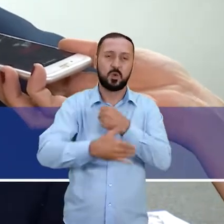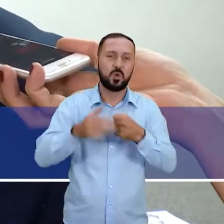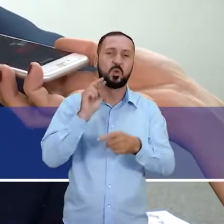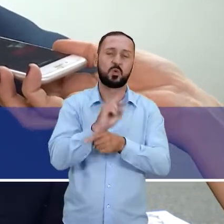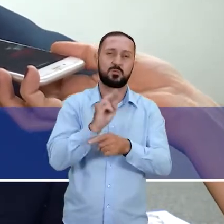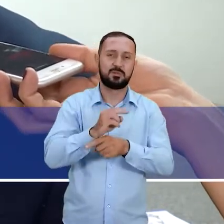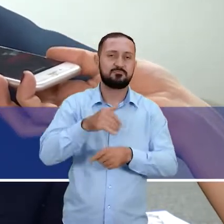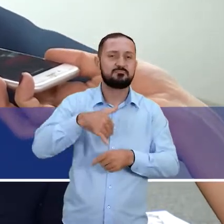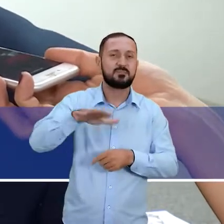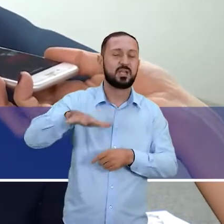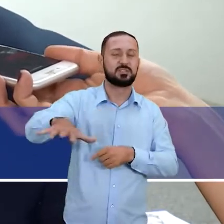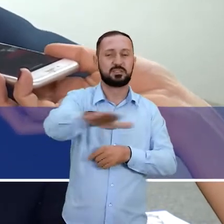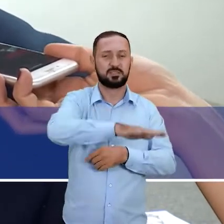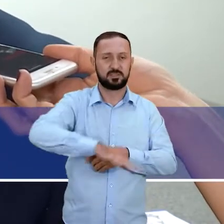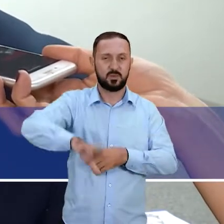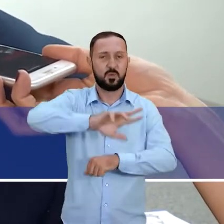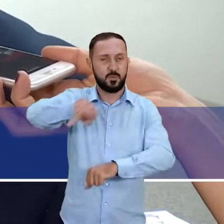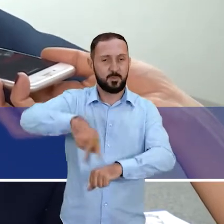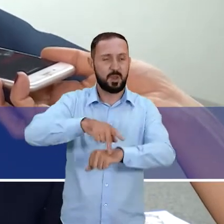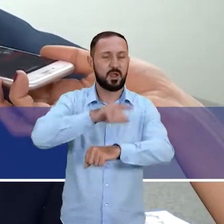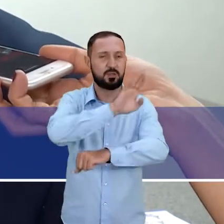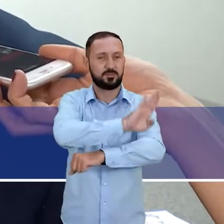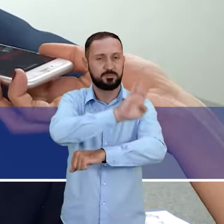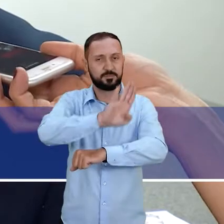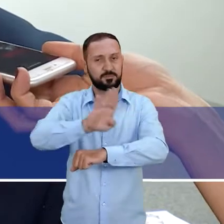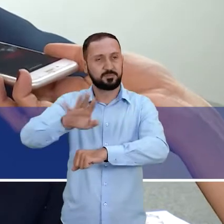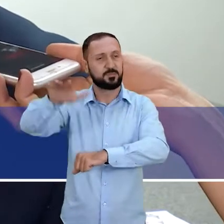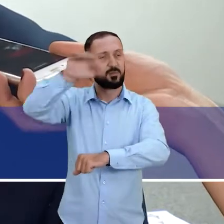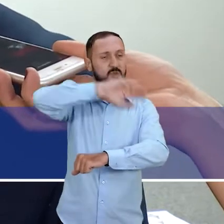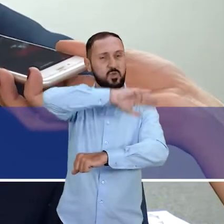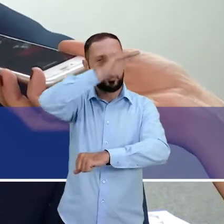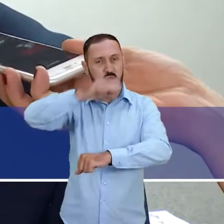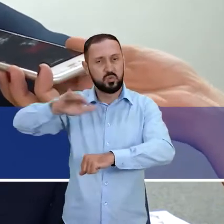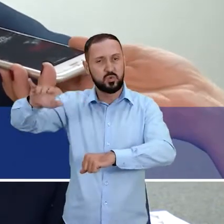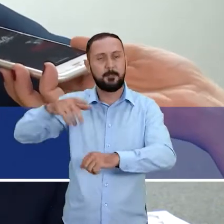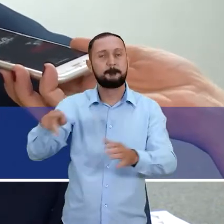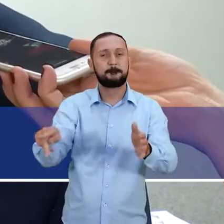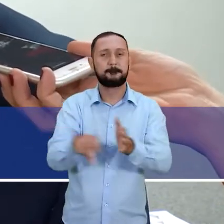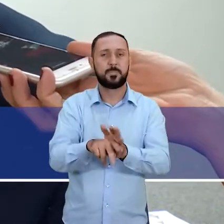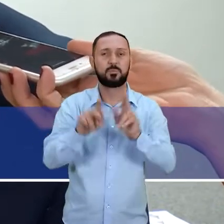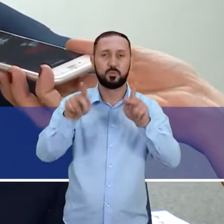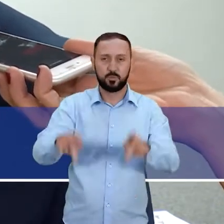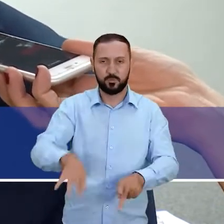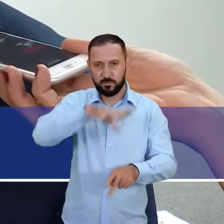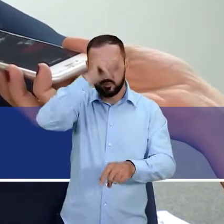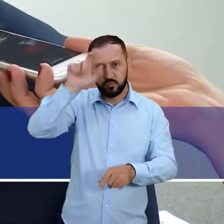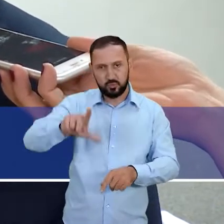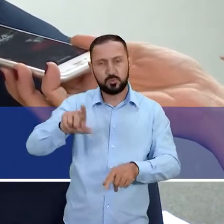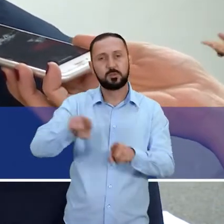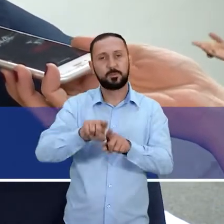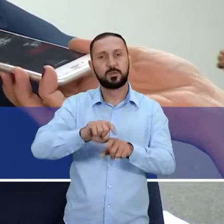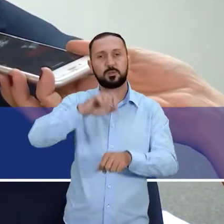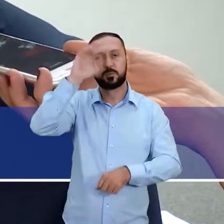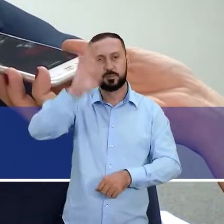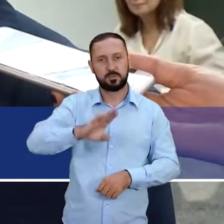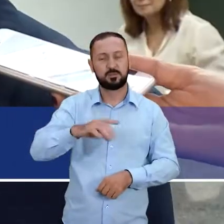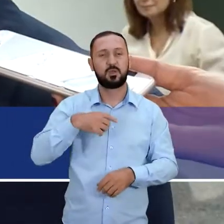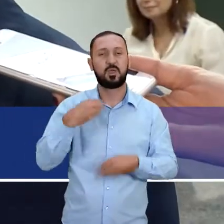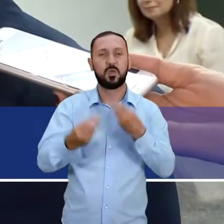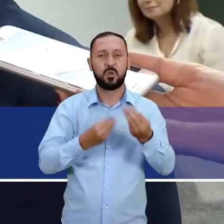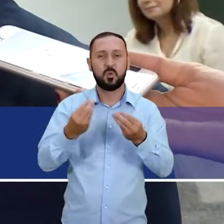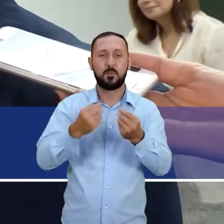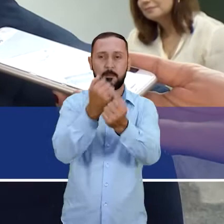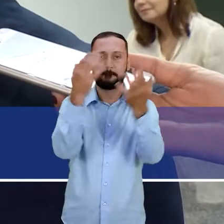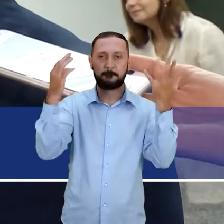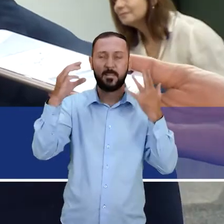preservar e garantir cada vez mais o Parque Nacional da Serra da Bodoquena como um patrimônio dos sul-mato-grossenses e um patrimônio do Brasil. É o